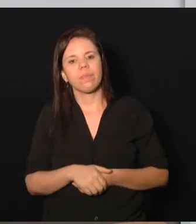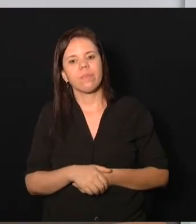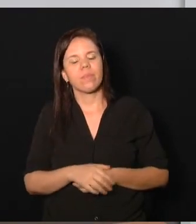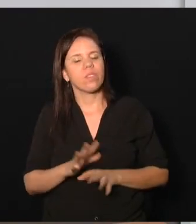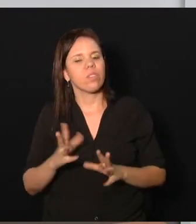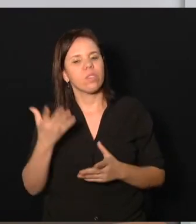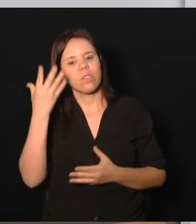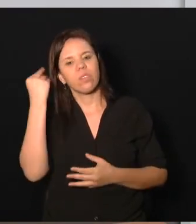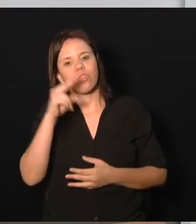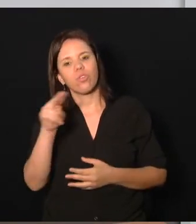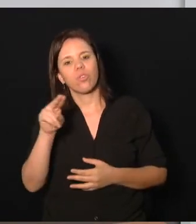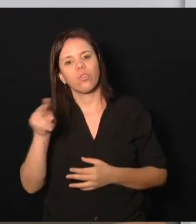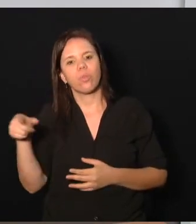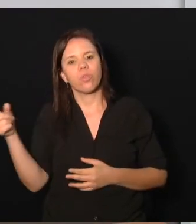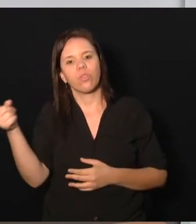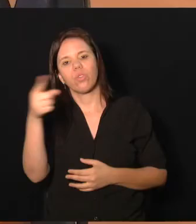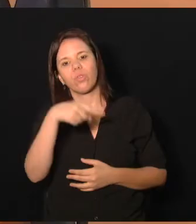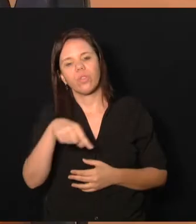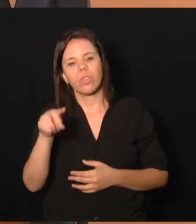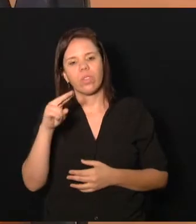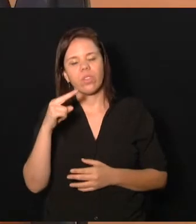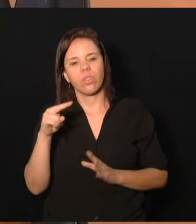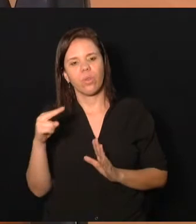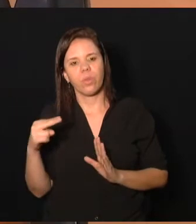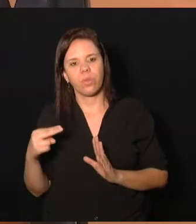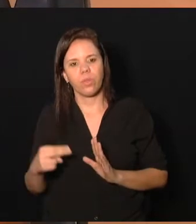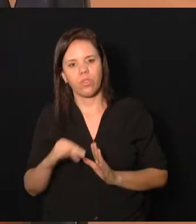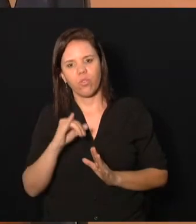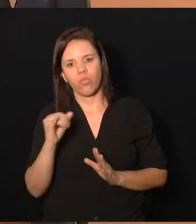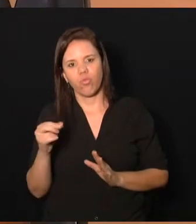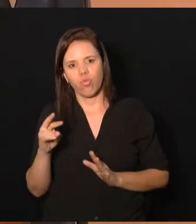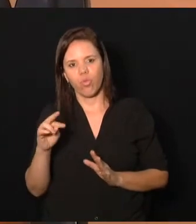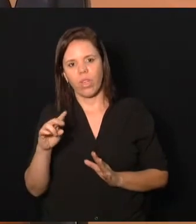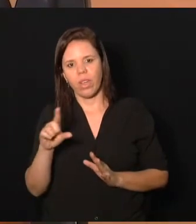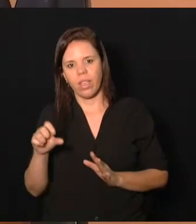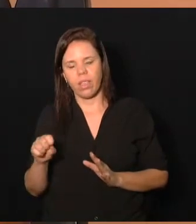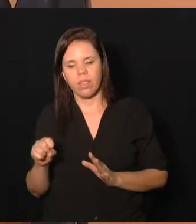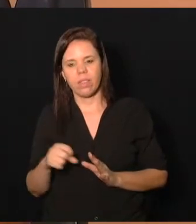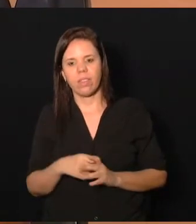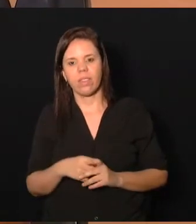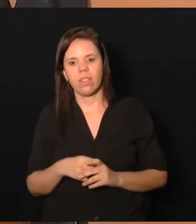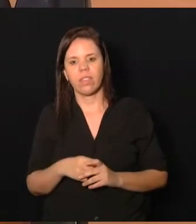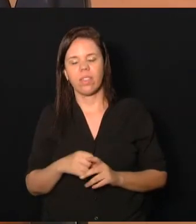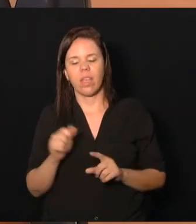vocês, é um perdão, mas eu gostaria que vocês falassem. O Juarez, da